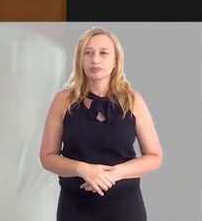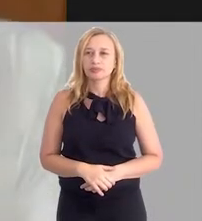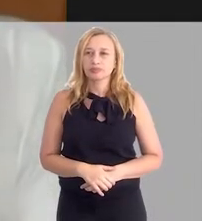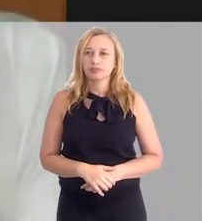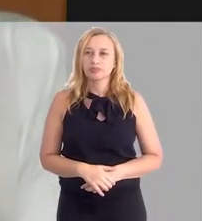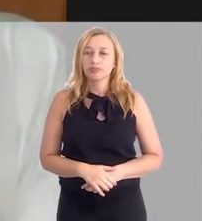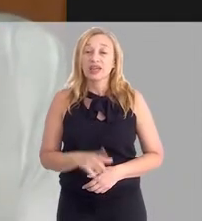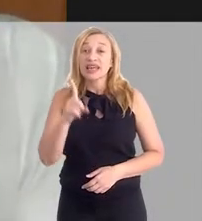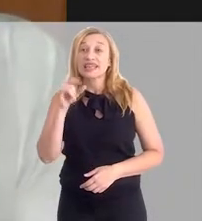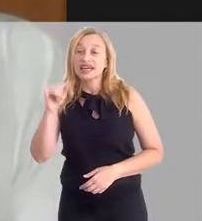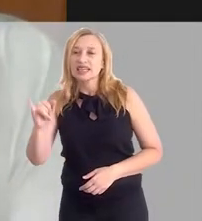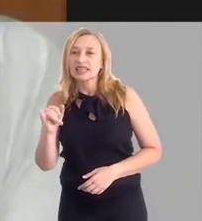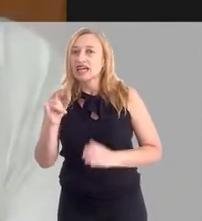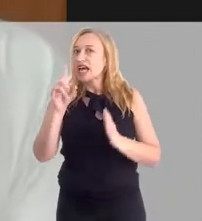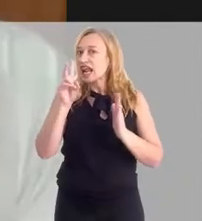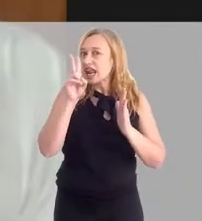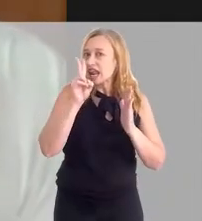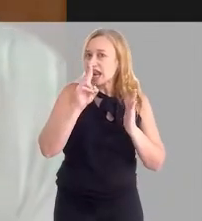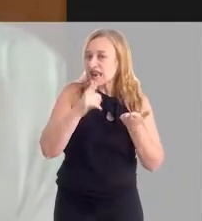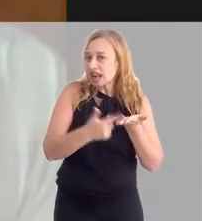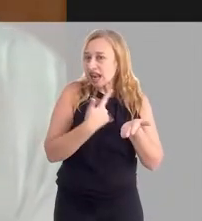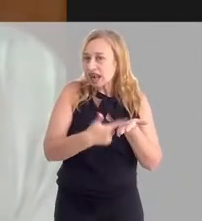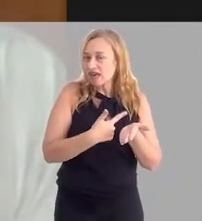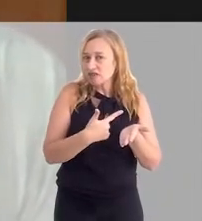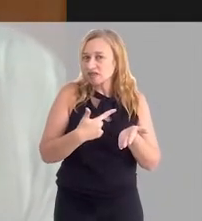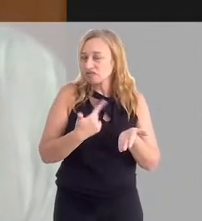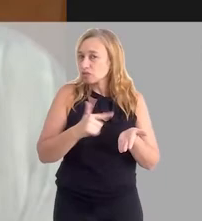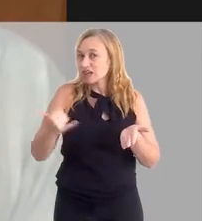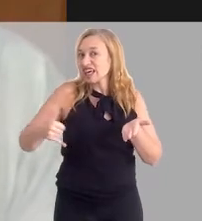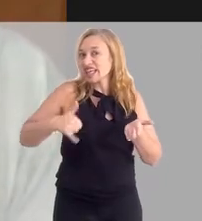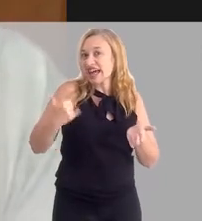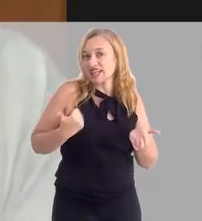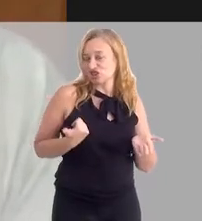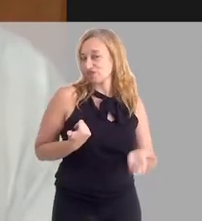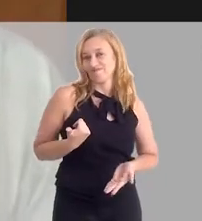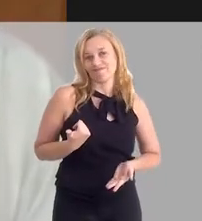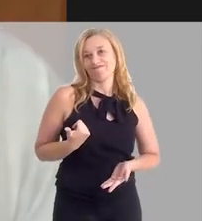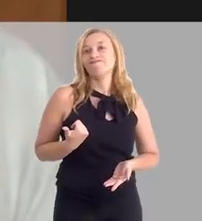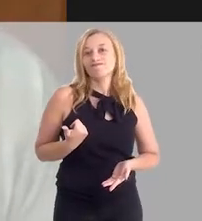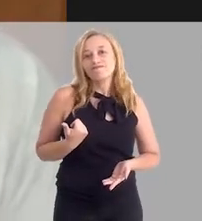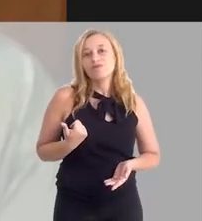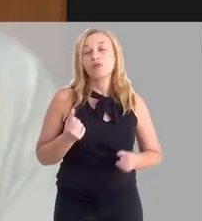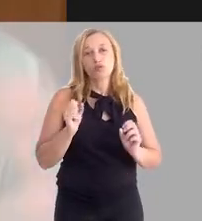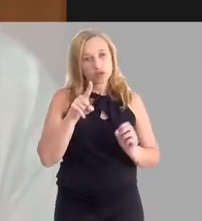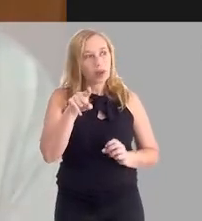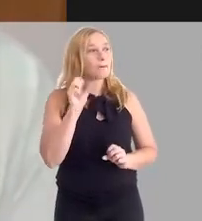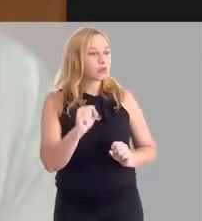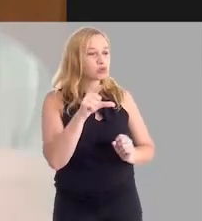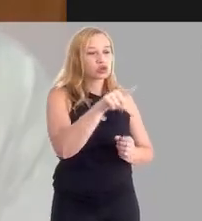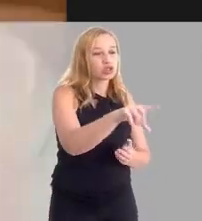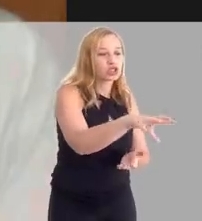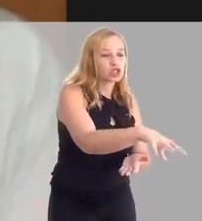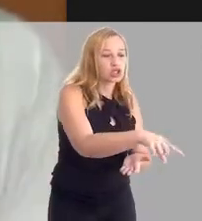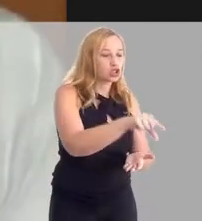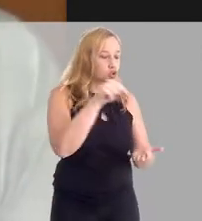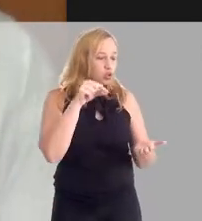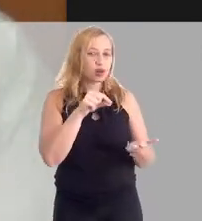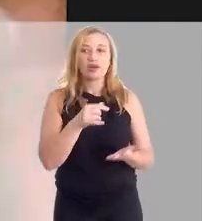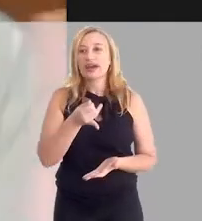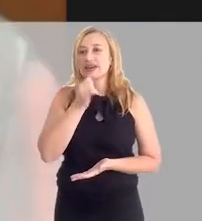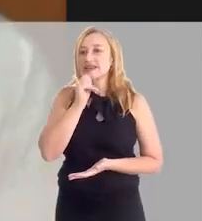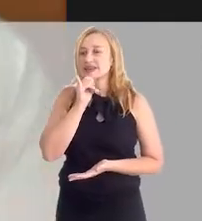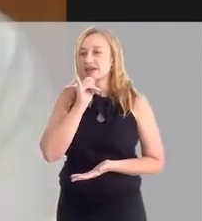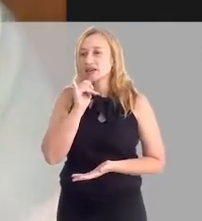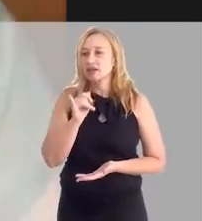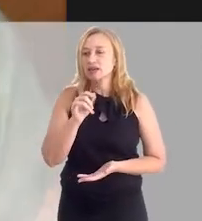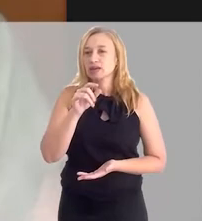ele me falou: Daniela, livro não tem faixa etária, livro não tem idade. Você pode pegar, sei lá, ele deu um exemplo, vou